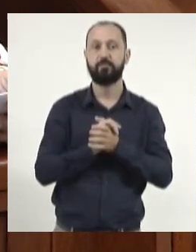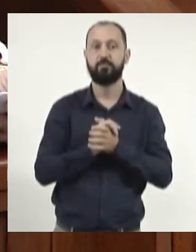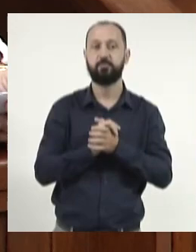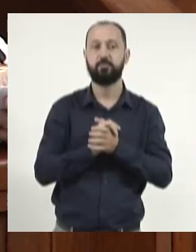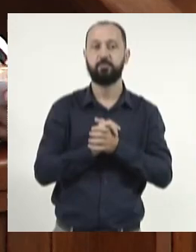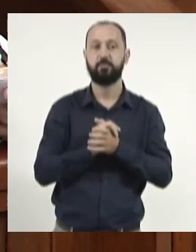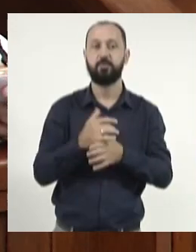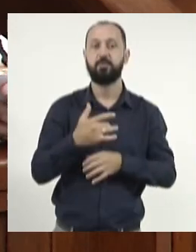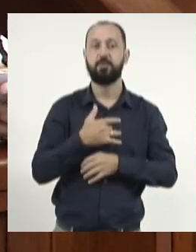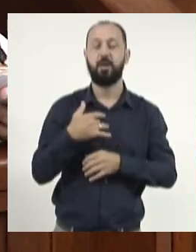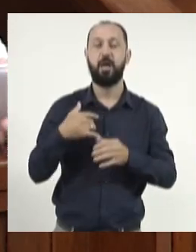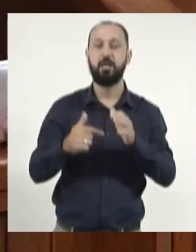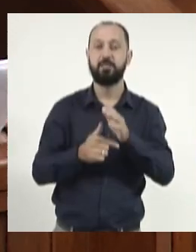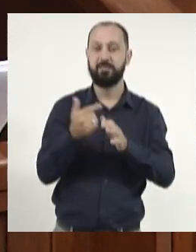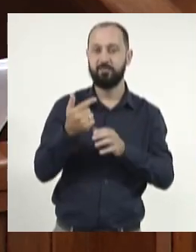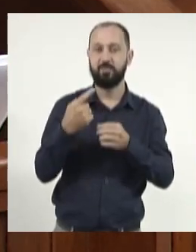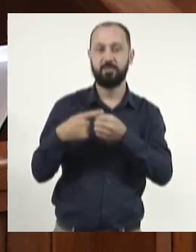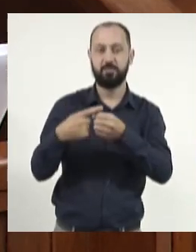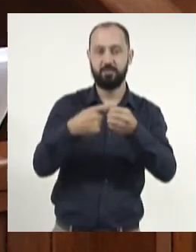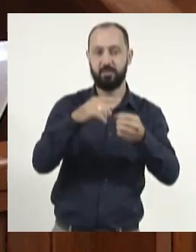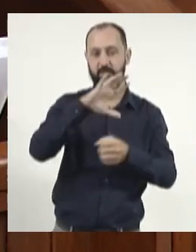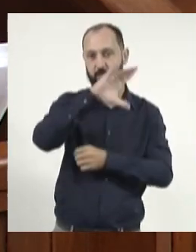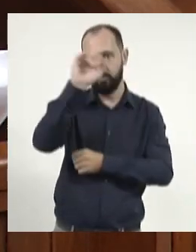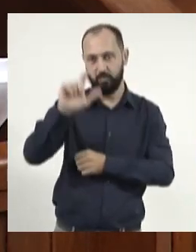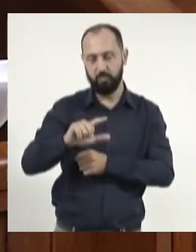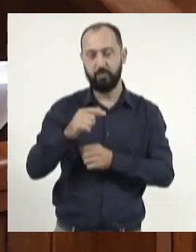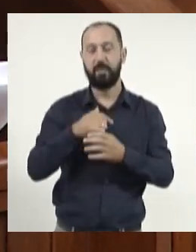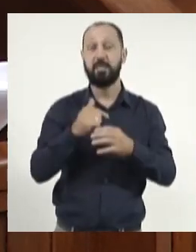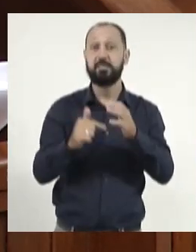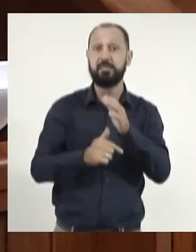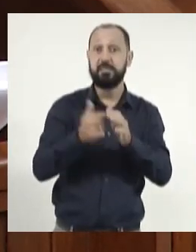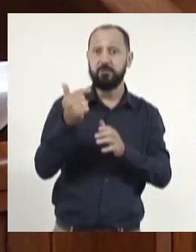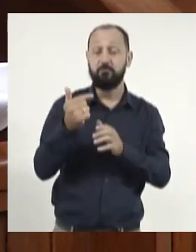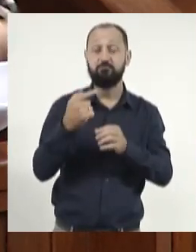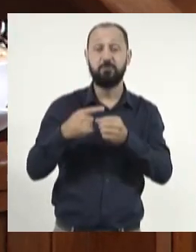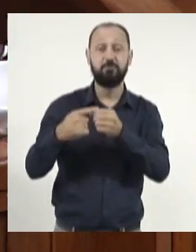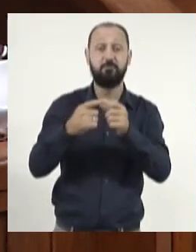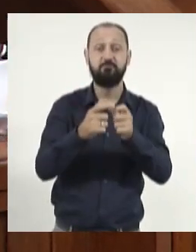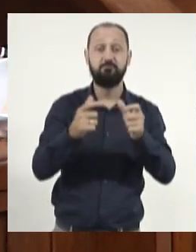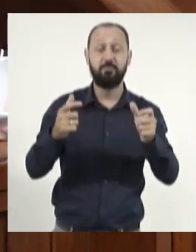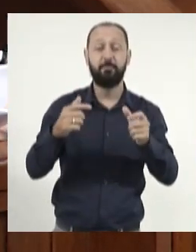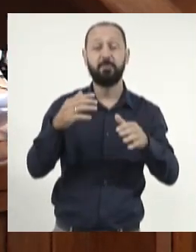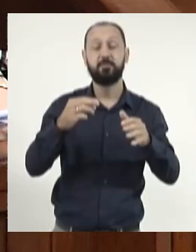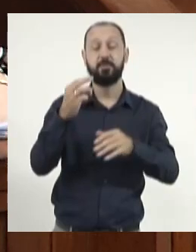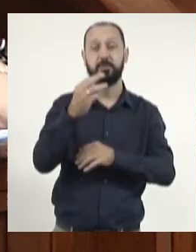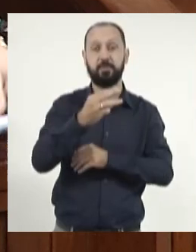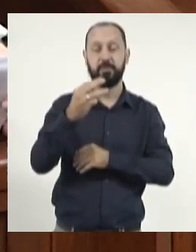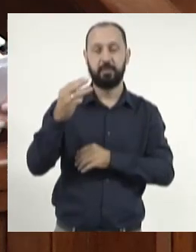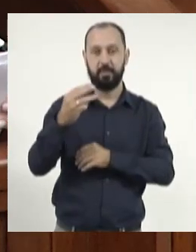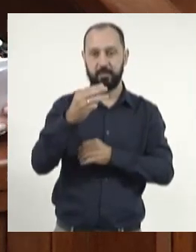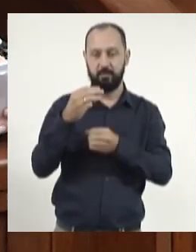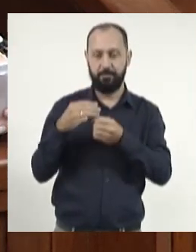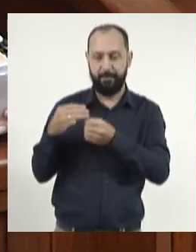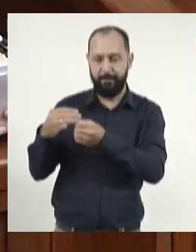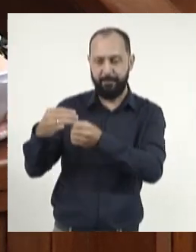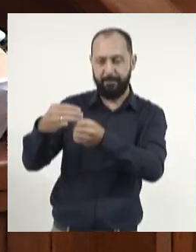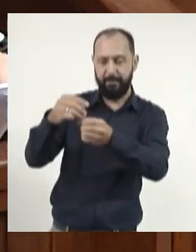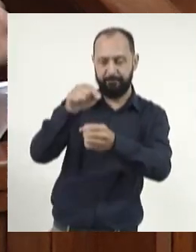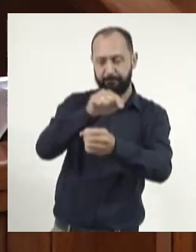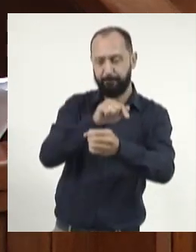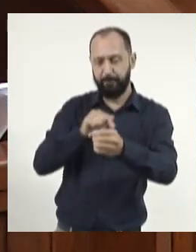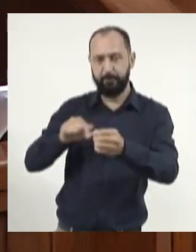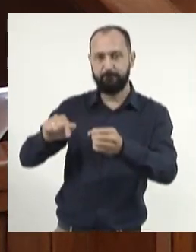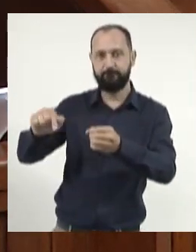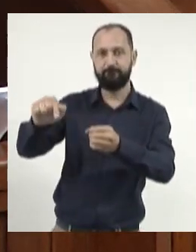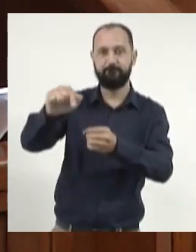que envolve a segunda maior cidade de Mato Grosso do Sul, a segunda maior, e mais 33 municípios da região